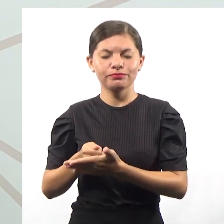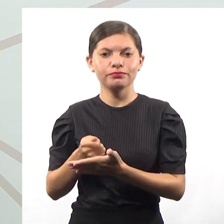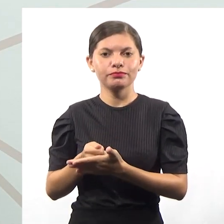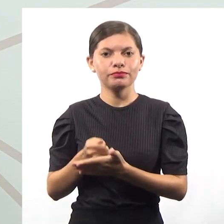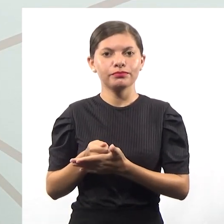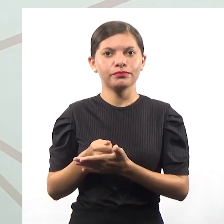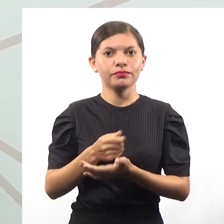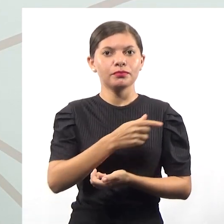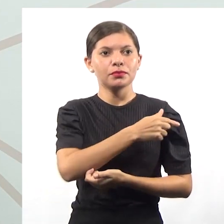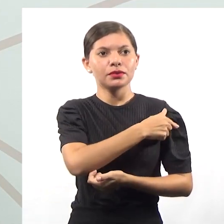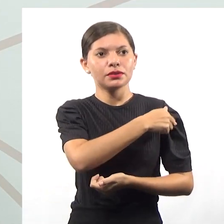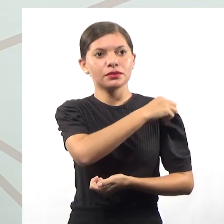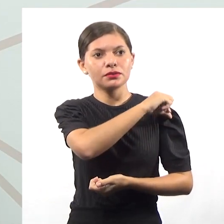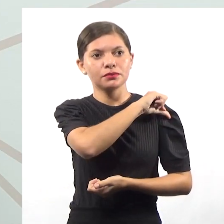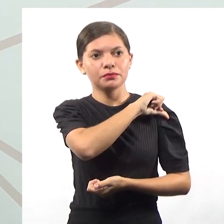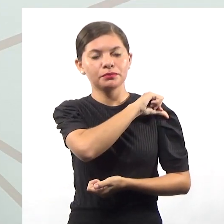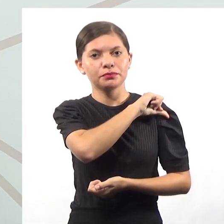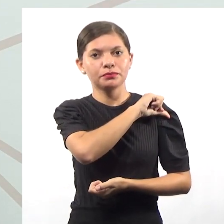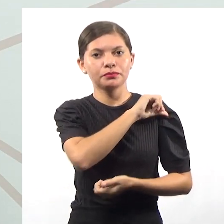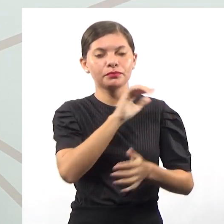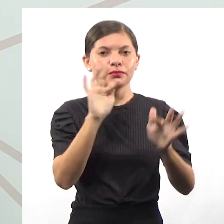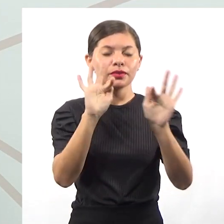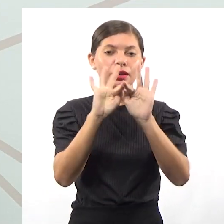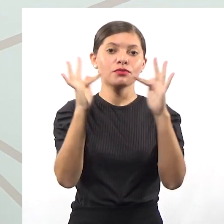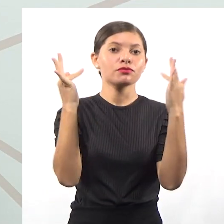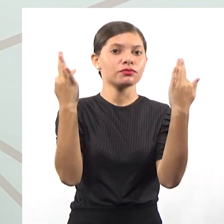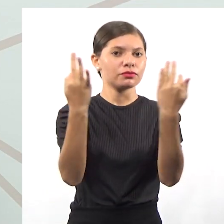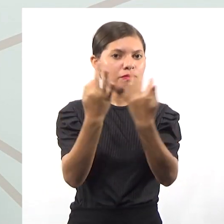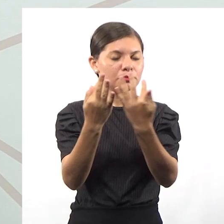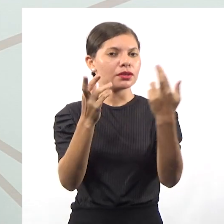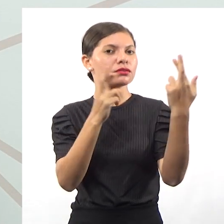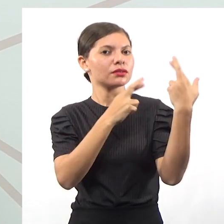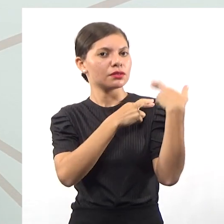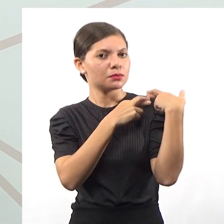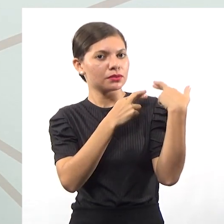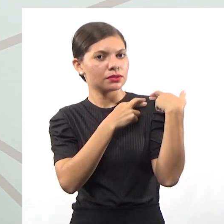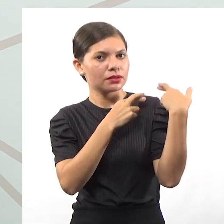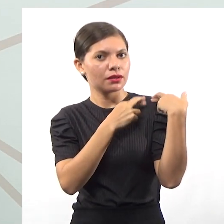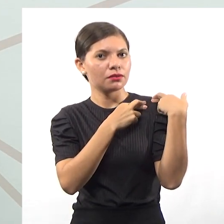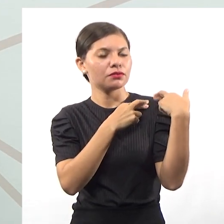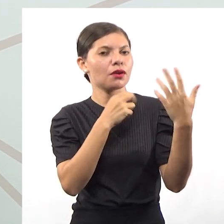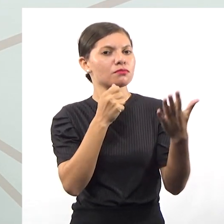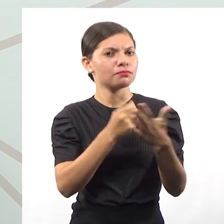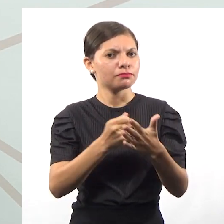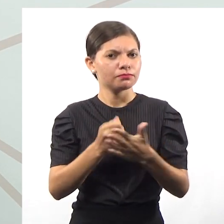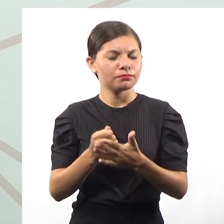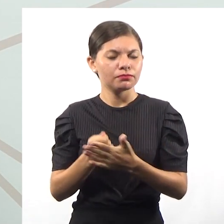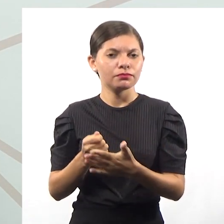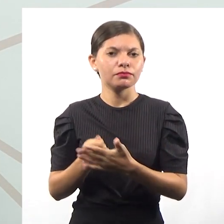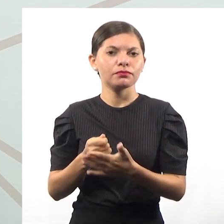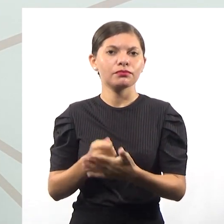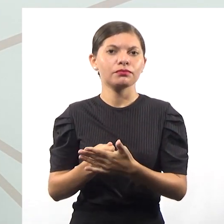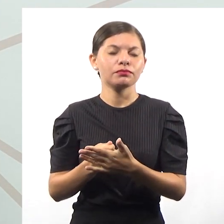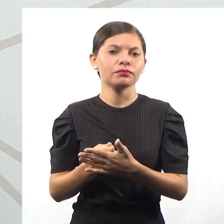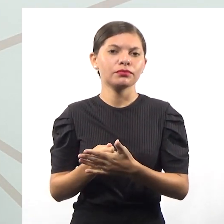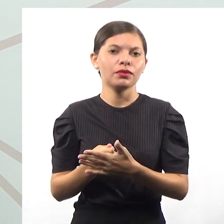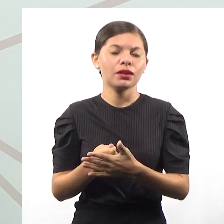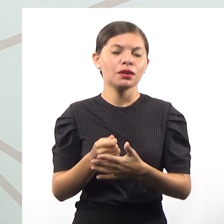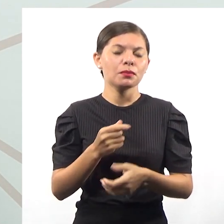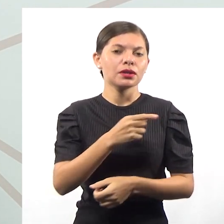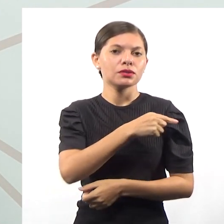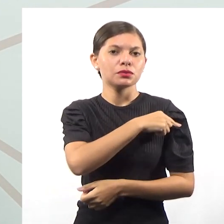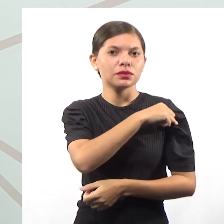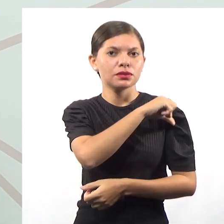ensino fundamental. Então, é discricionário à família e aos responsáveis a educação infantil, a creche e a pré-escola. Mas o